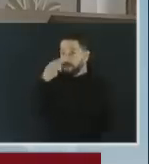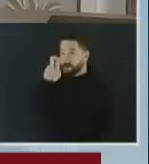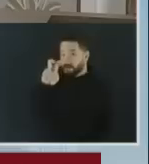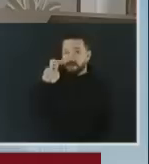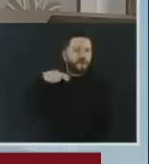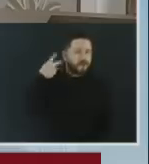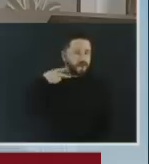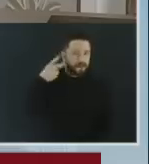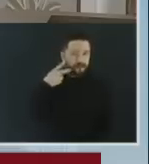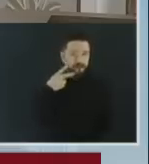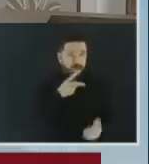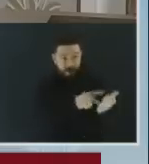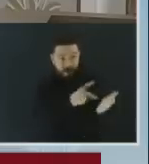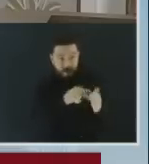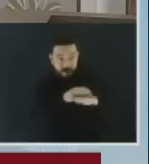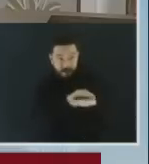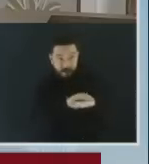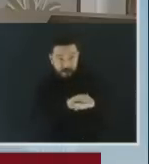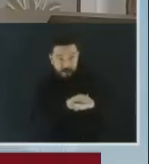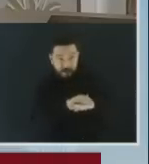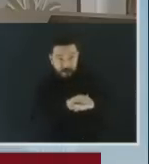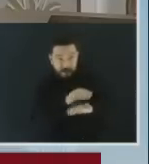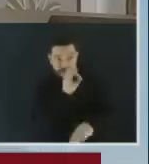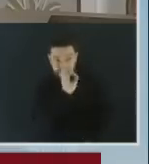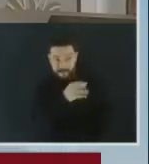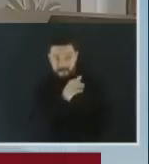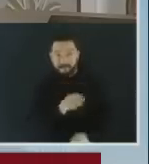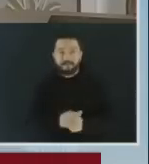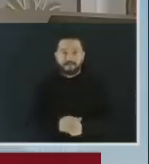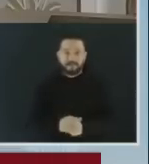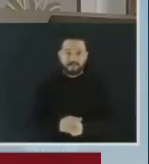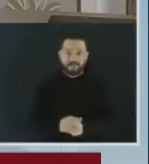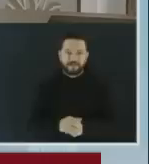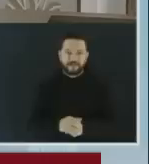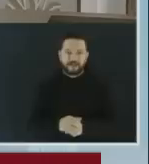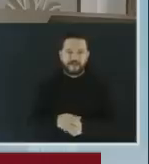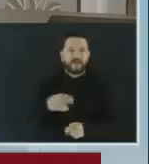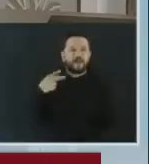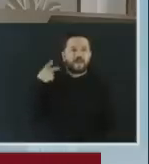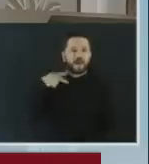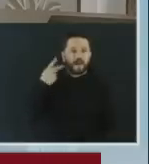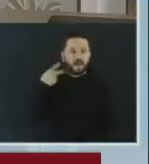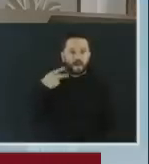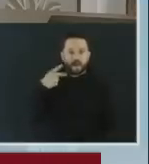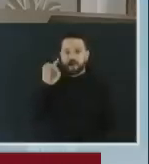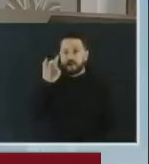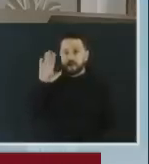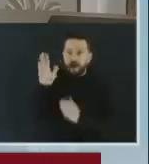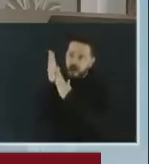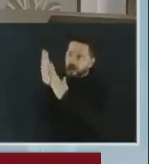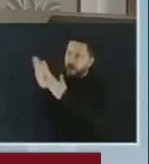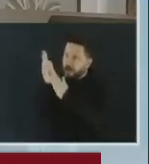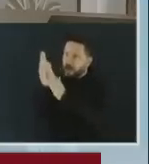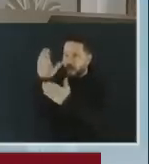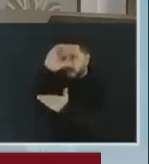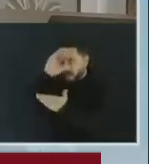da igreja e essa missa precisou ser abreviada por conta do barulho e do tumulto do lado de fora. E assim que foi encerrada, esses